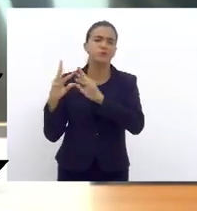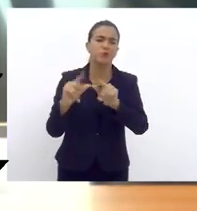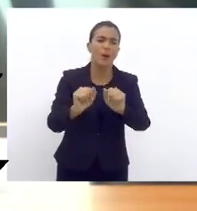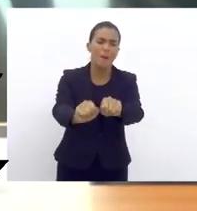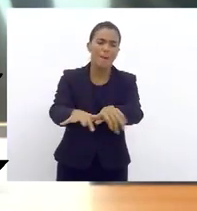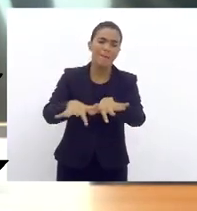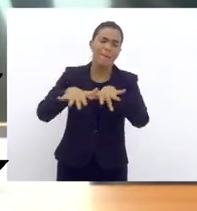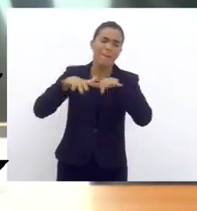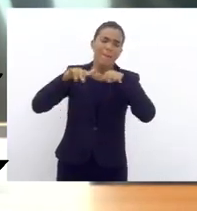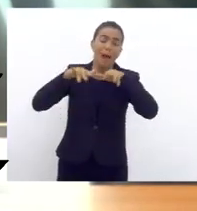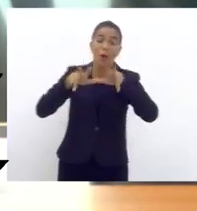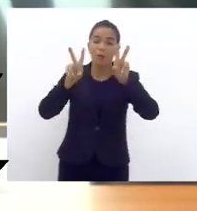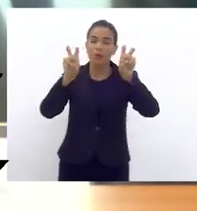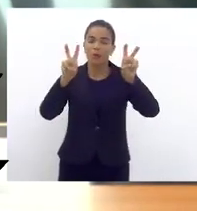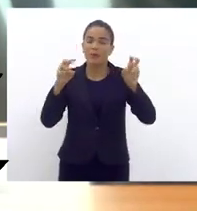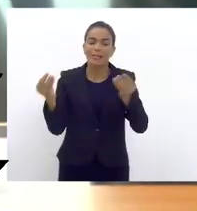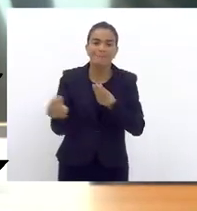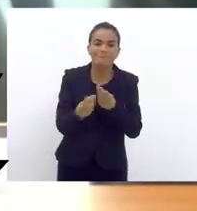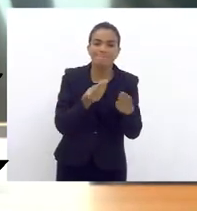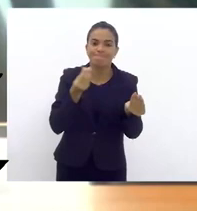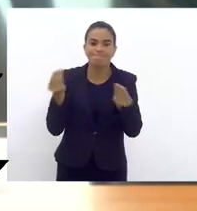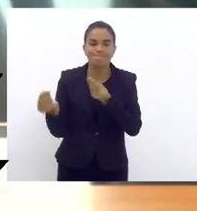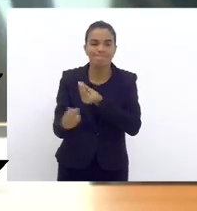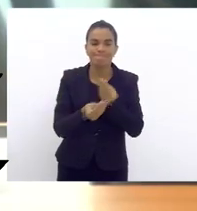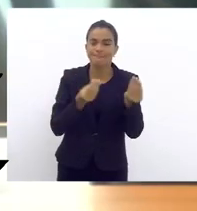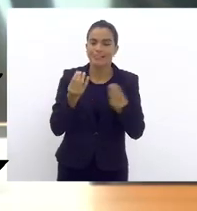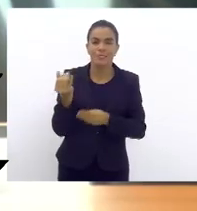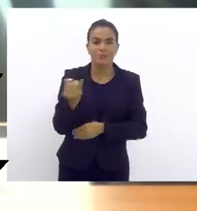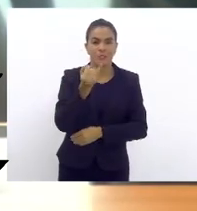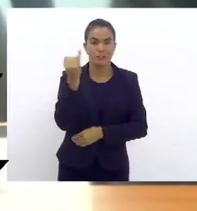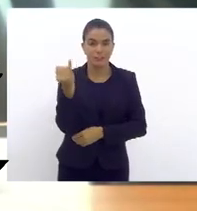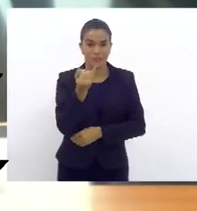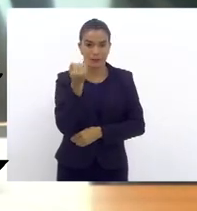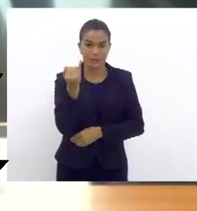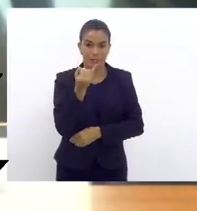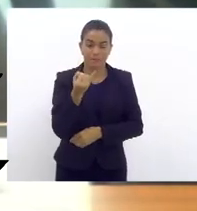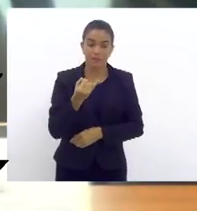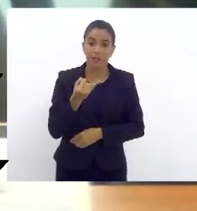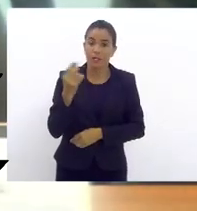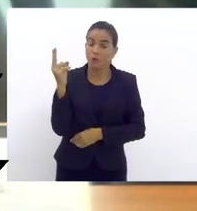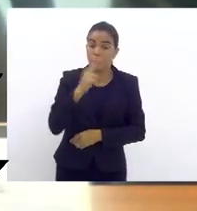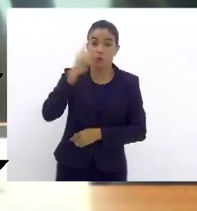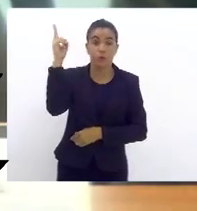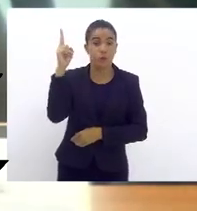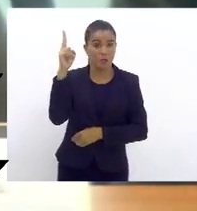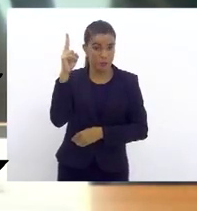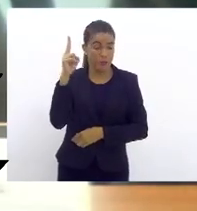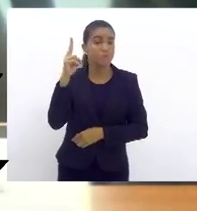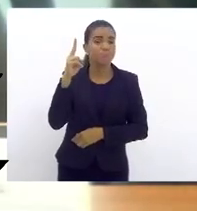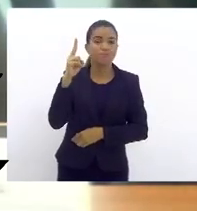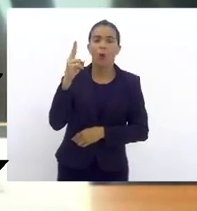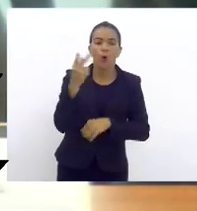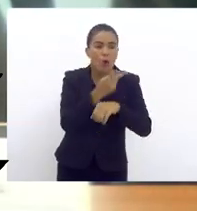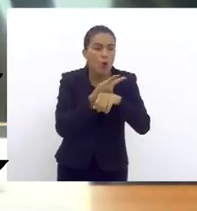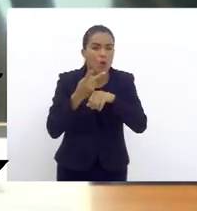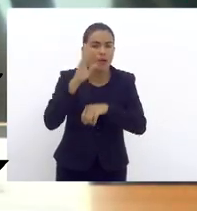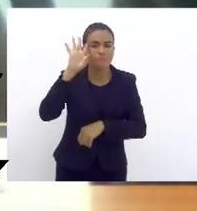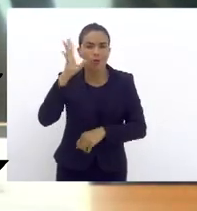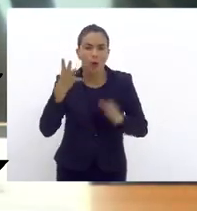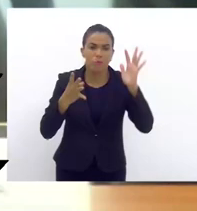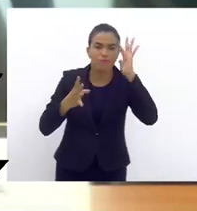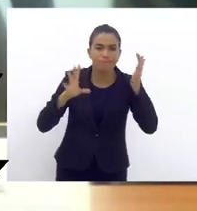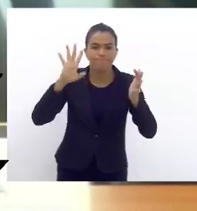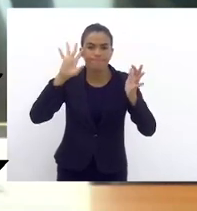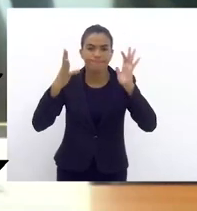auditório para discutir um tema tão sensível tão importante e que urge é por soluções emergentes que